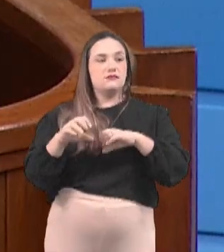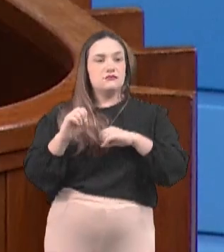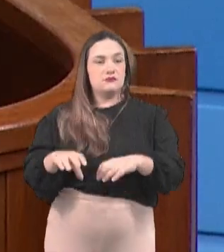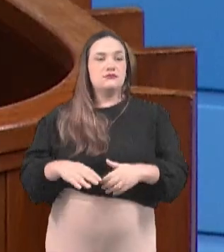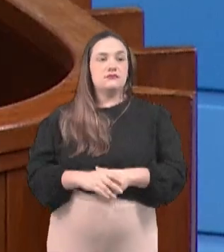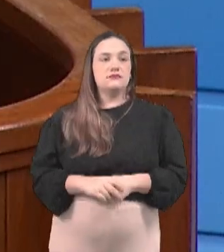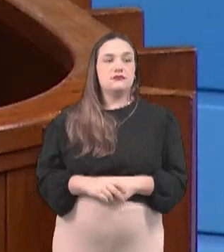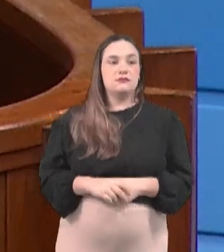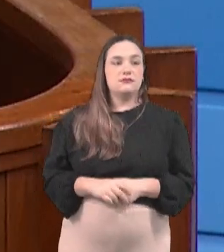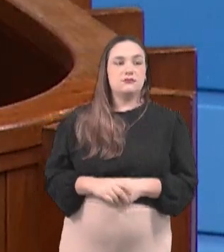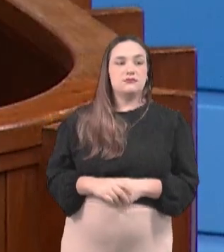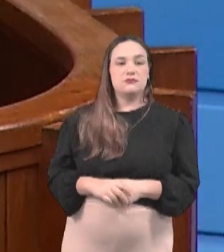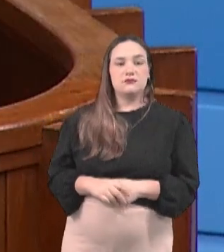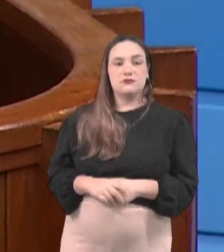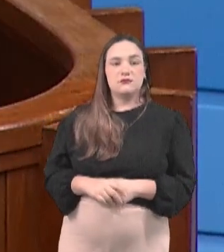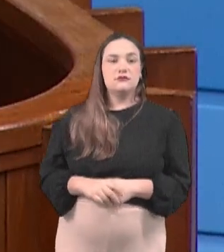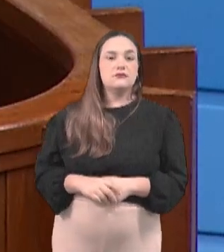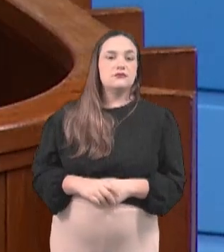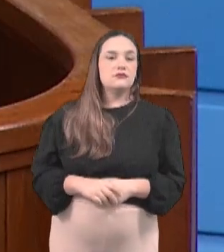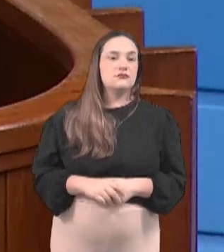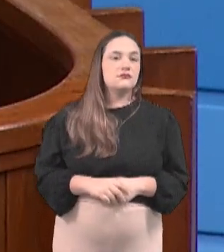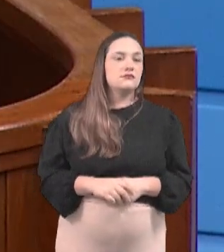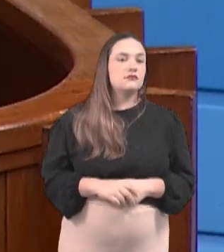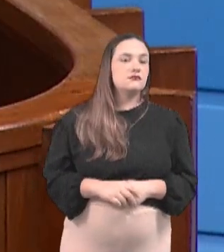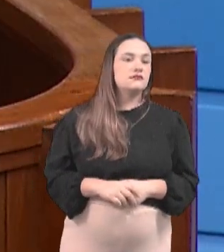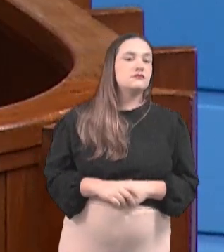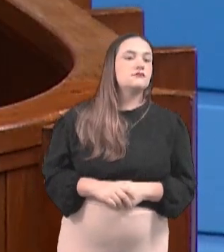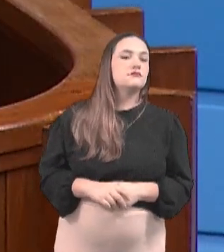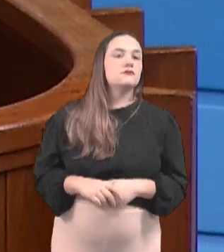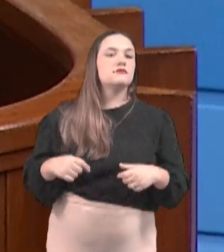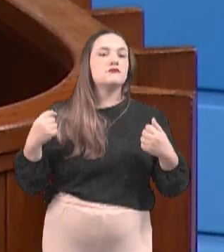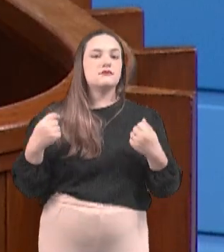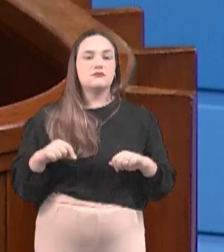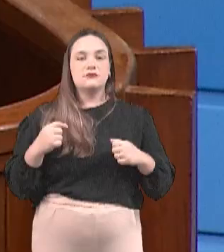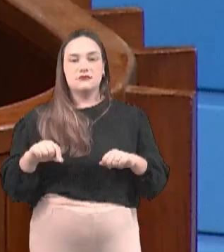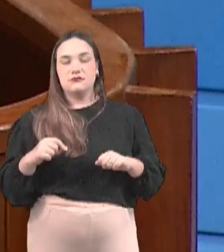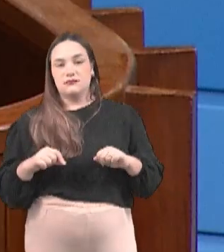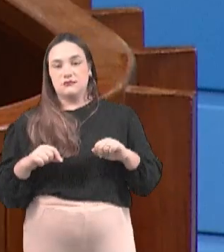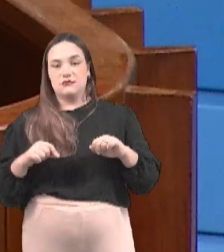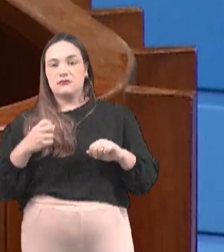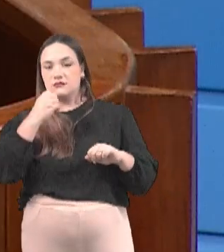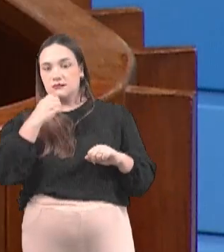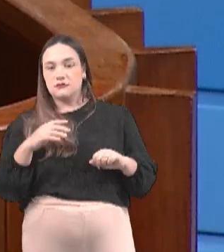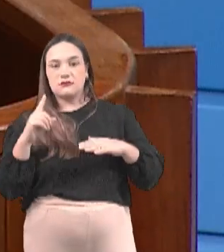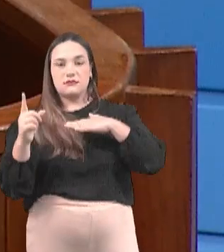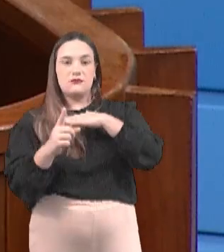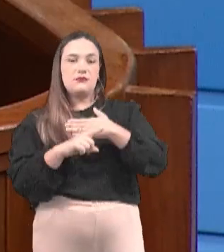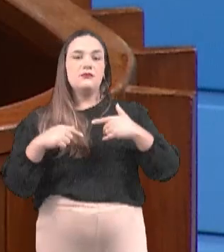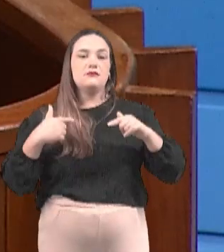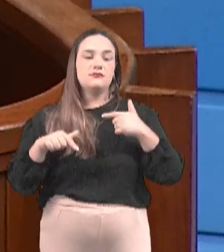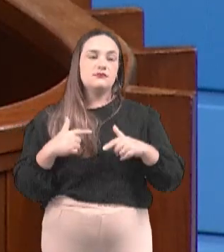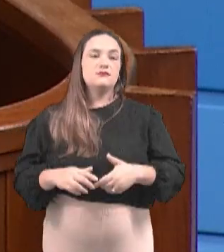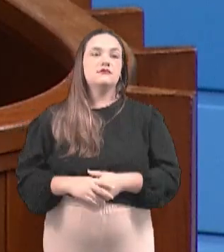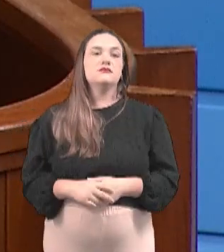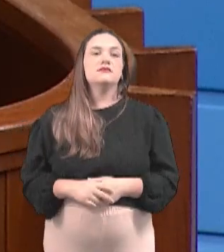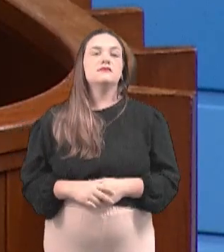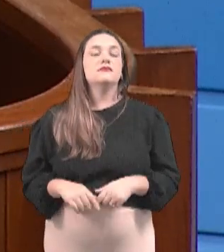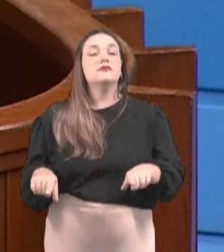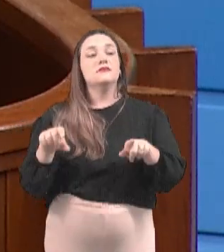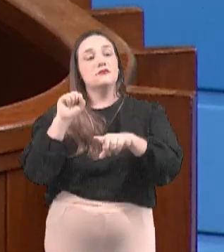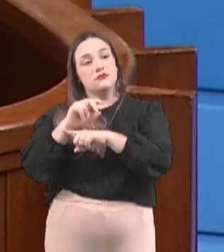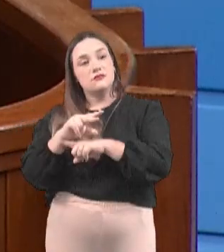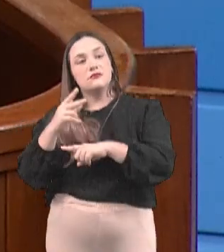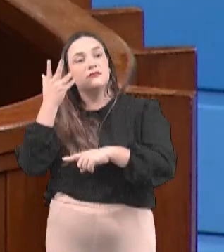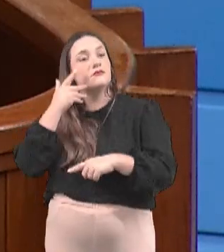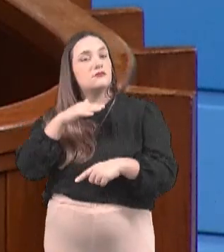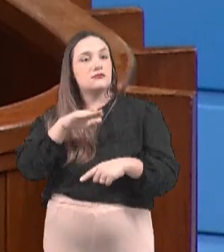passando pela necessidade de garantia de condições de trabalho e vagas para as crianças